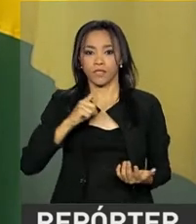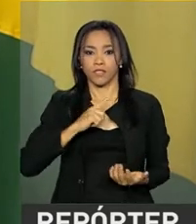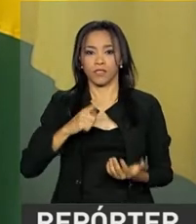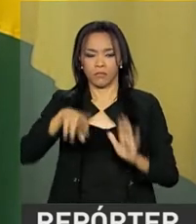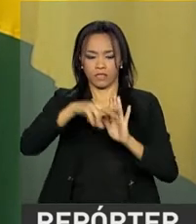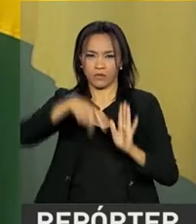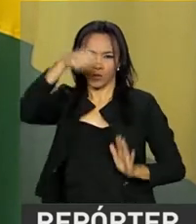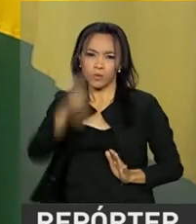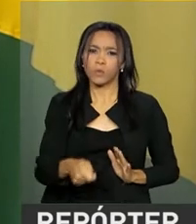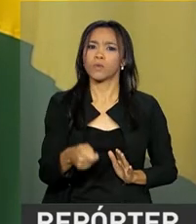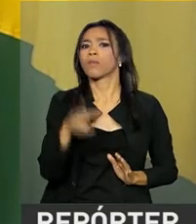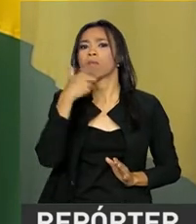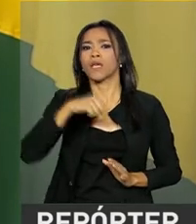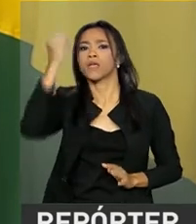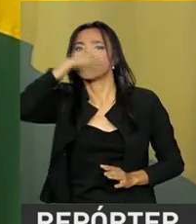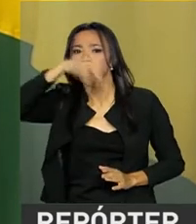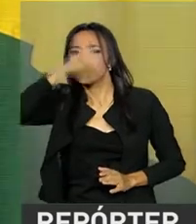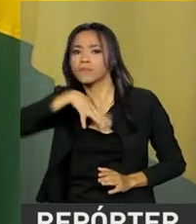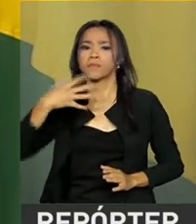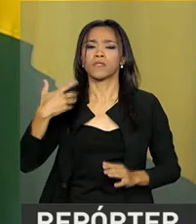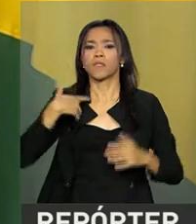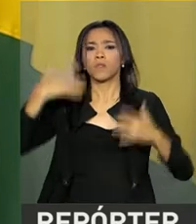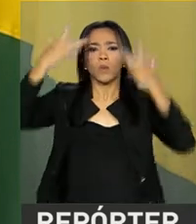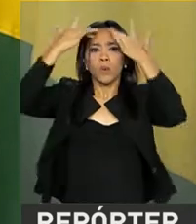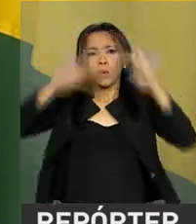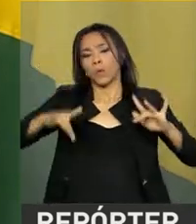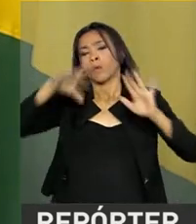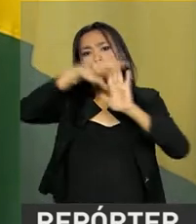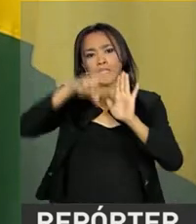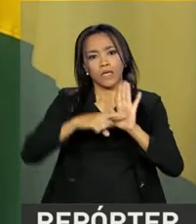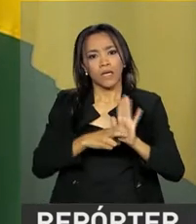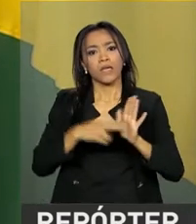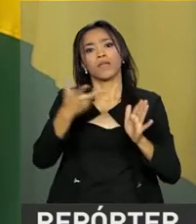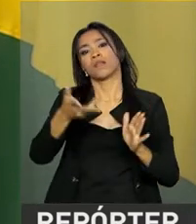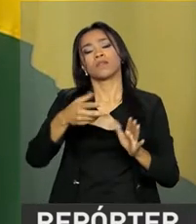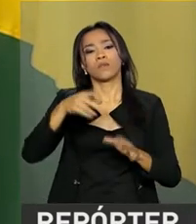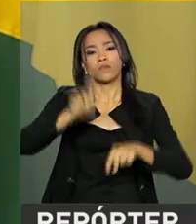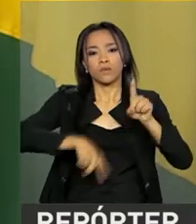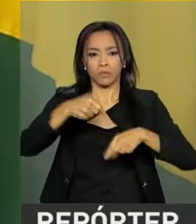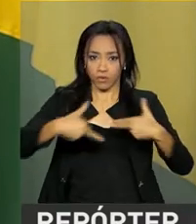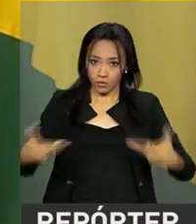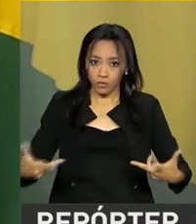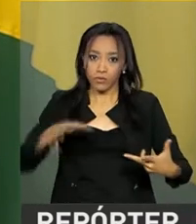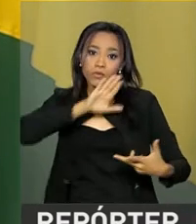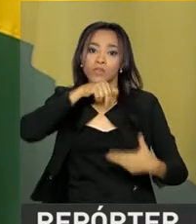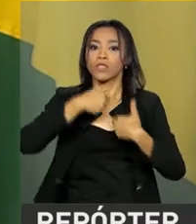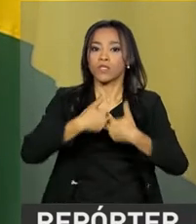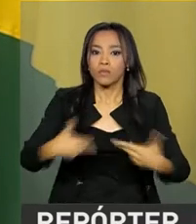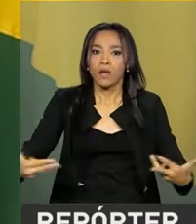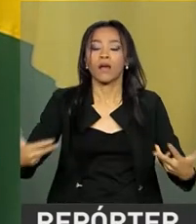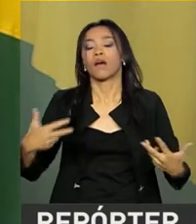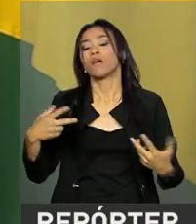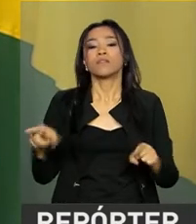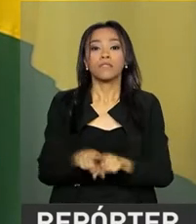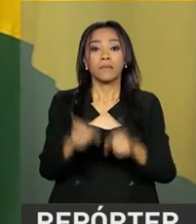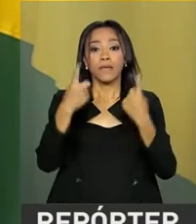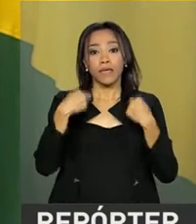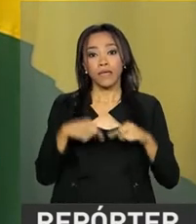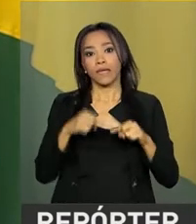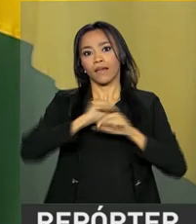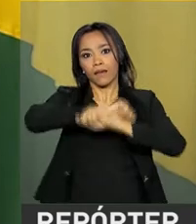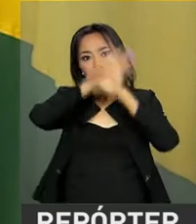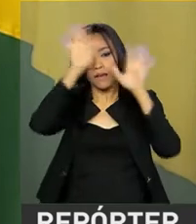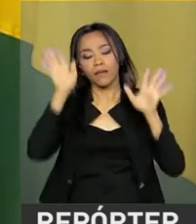para infrações no processamento dos produtos de origem animal também teremos mais transparência e